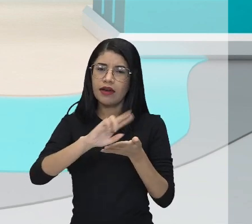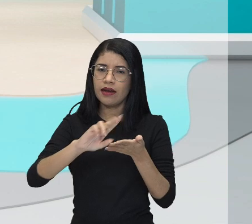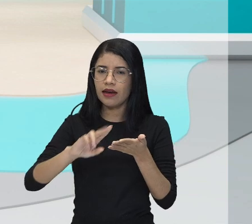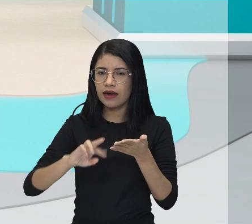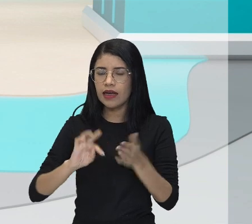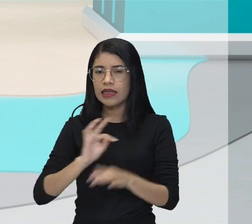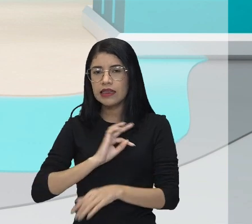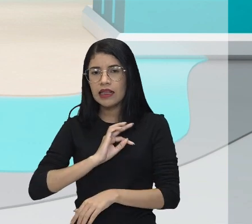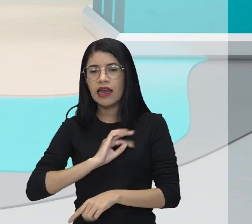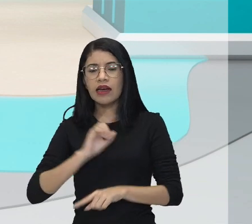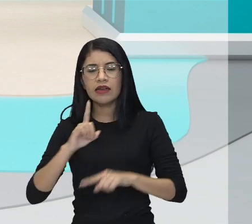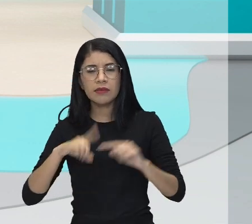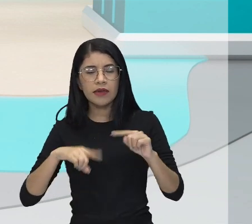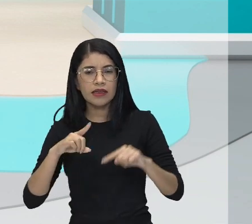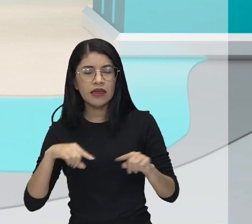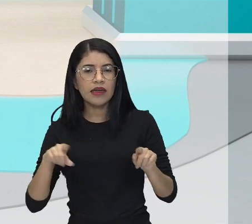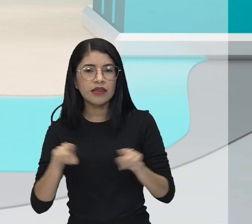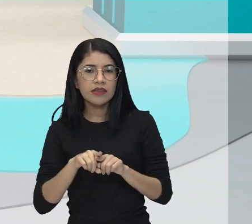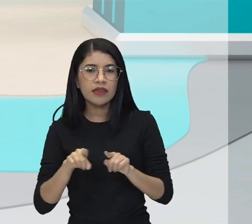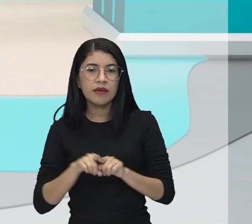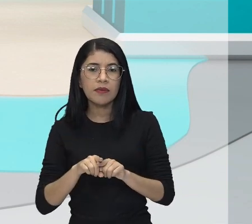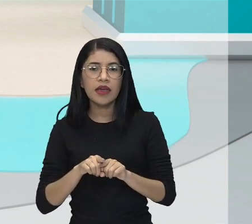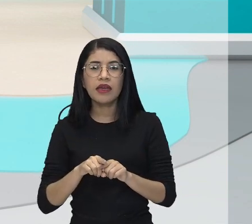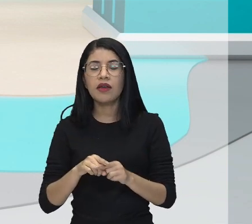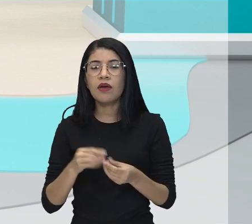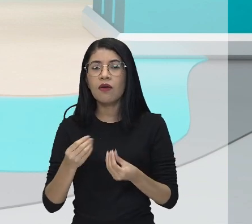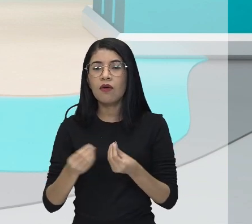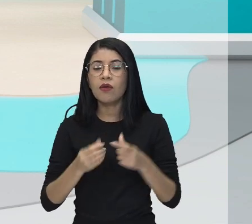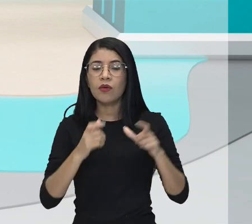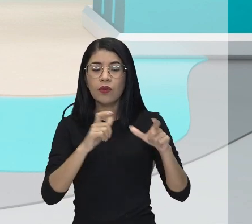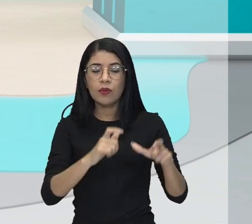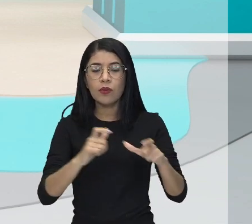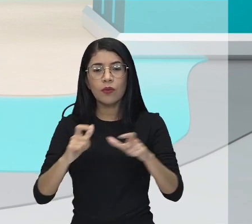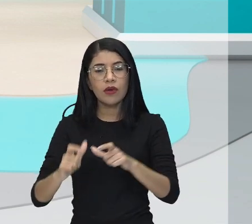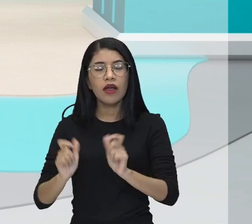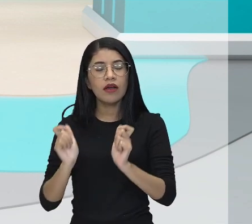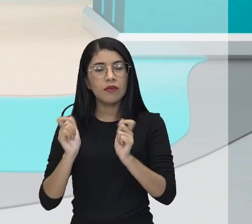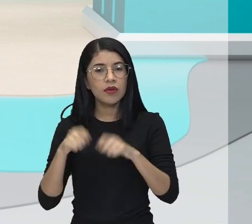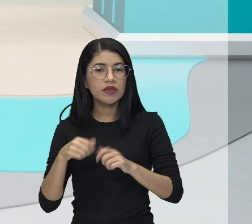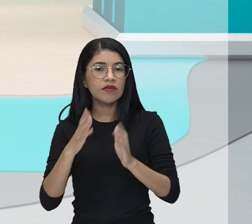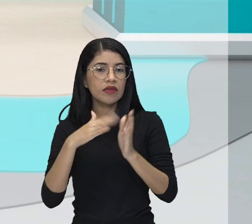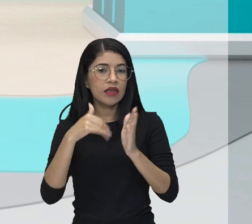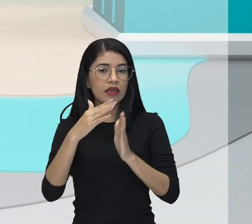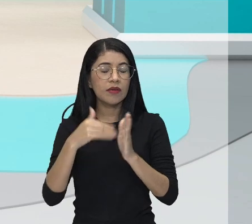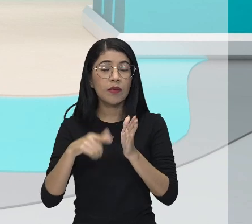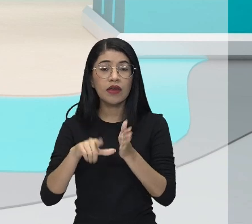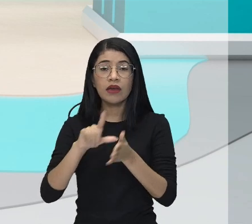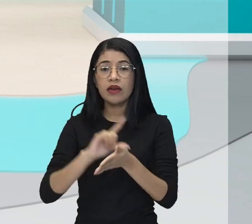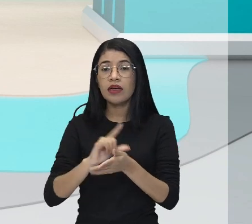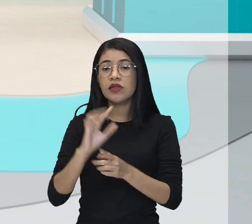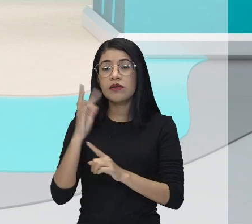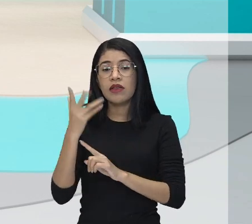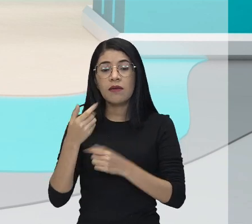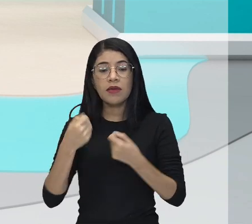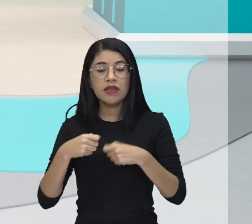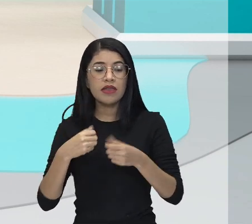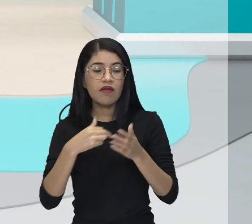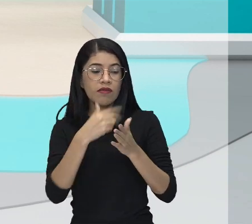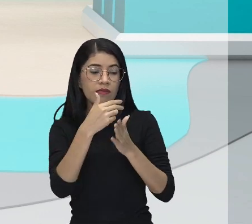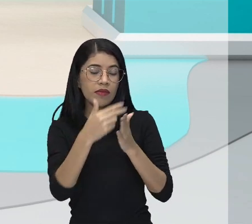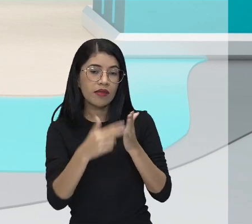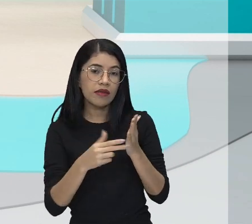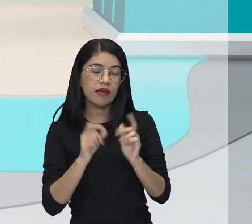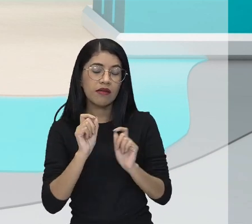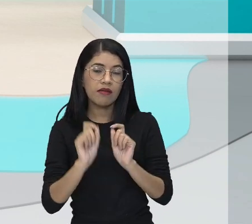técnicas, vários materiais diversos e também suportes, né? Porque antes do artista desenhar